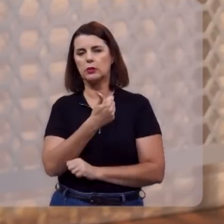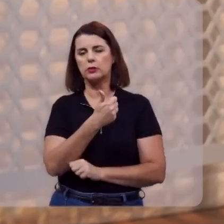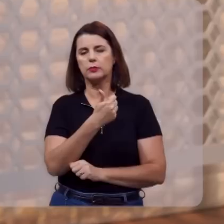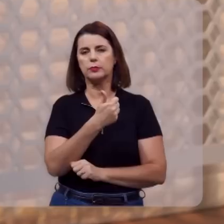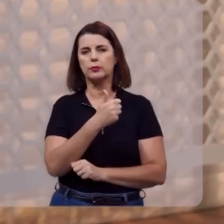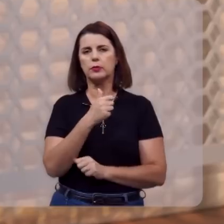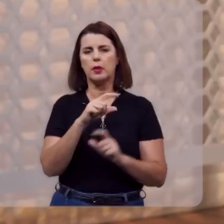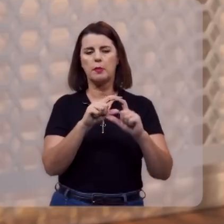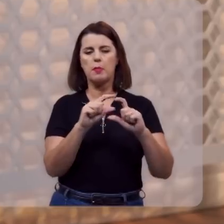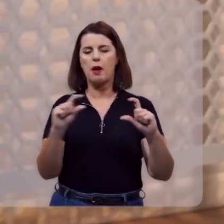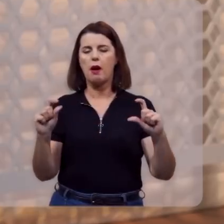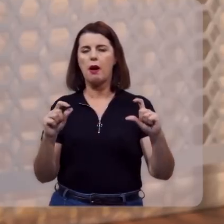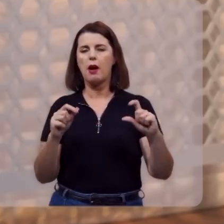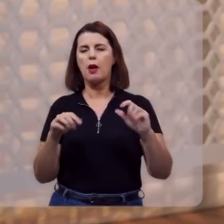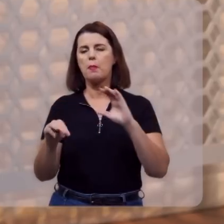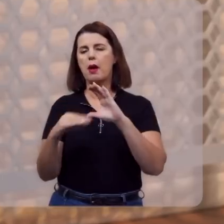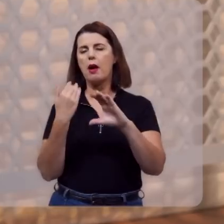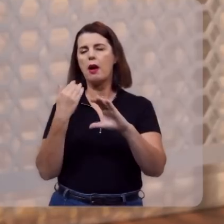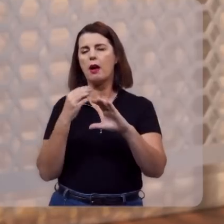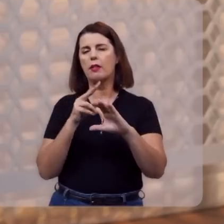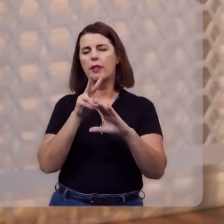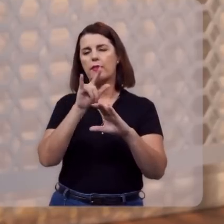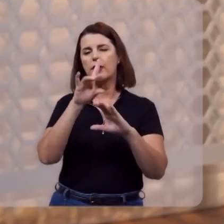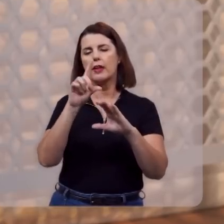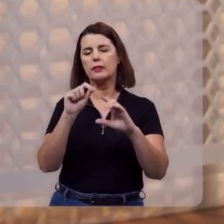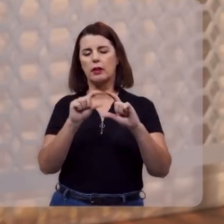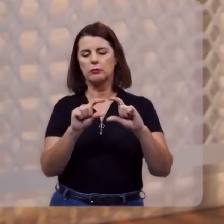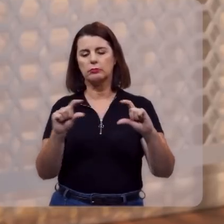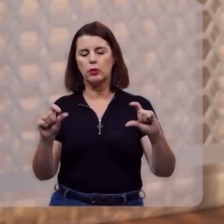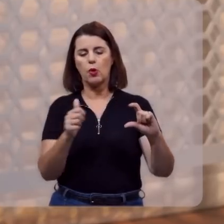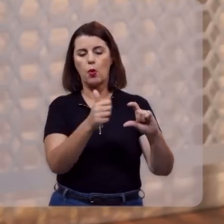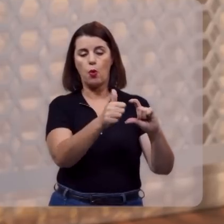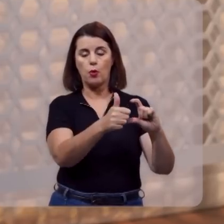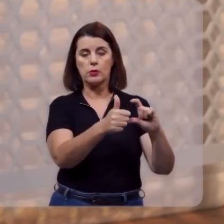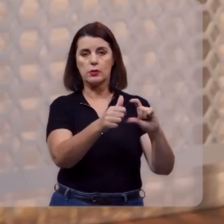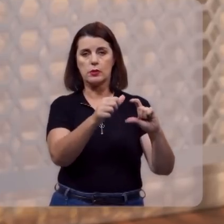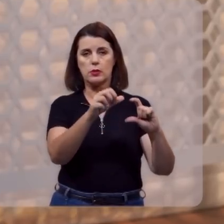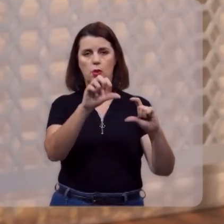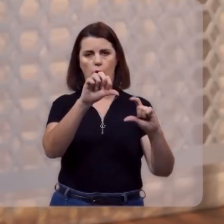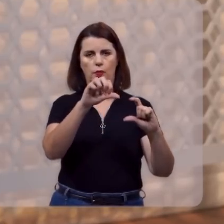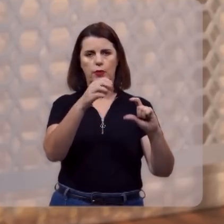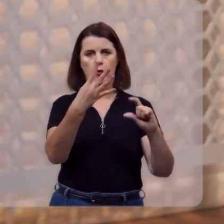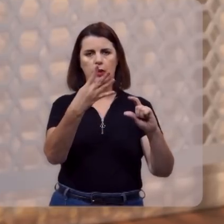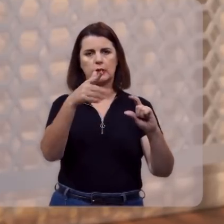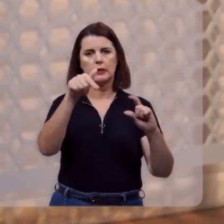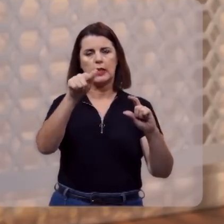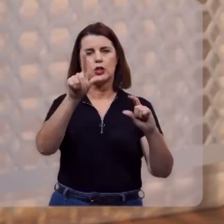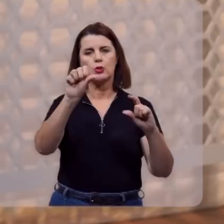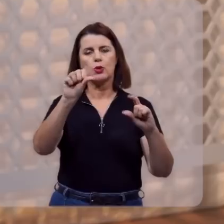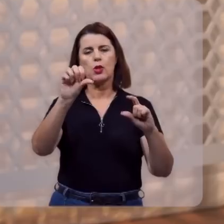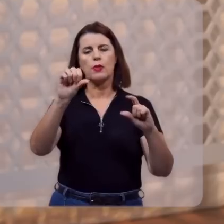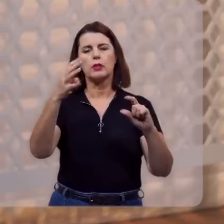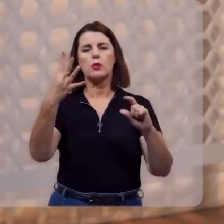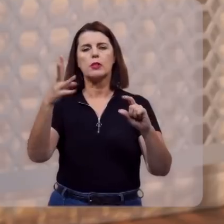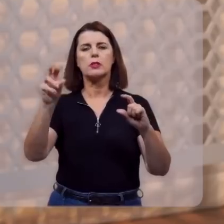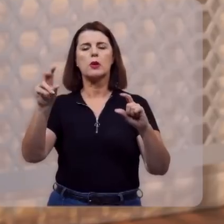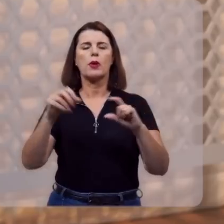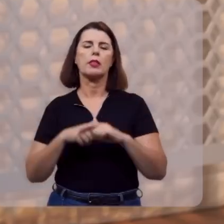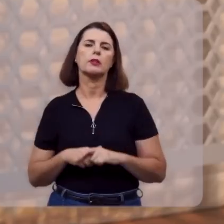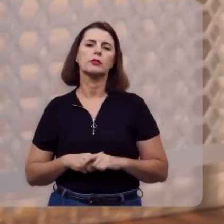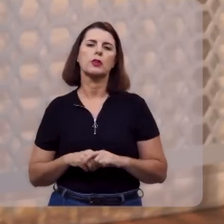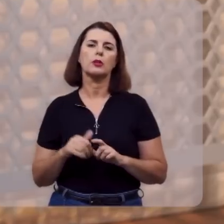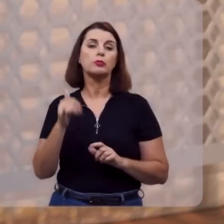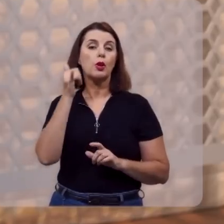meio do WhatsApp. Manda pra gente uma mensagem. O código de área está aparecendo aqui, é o 11 947 18